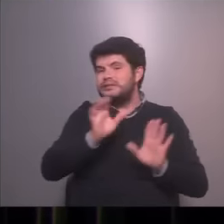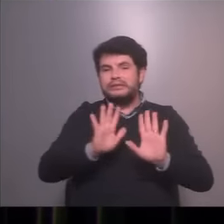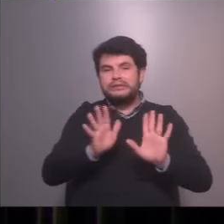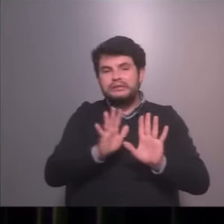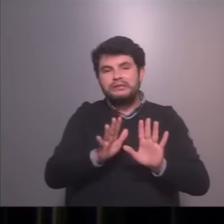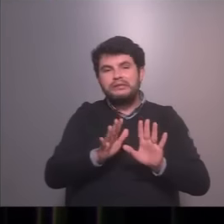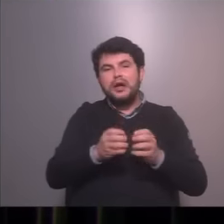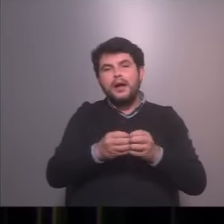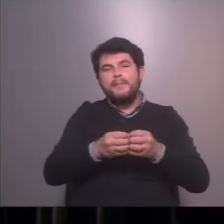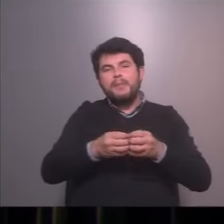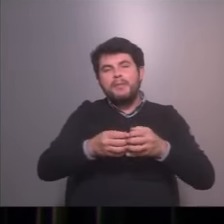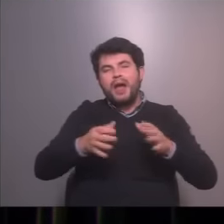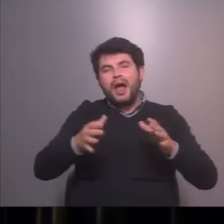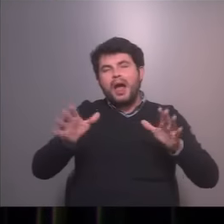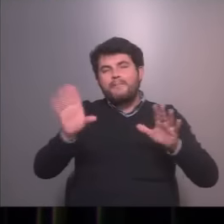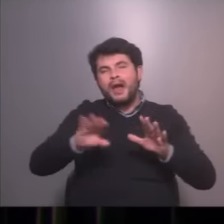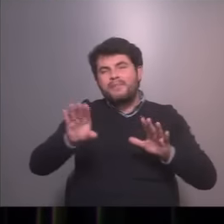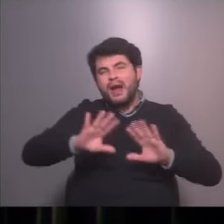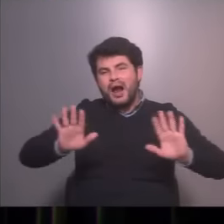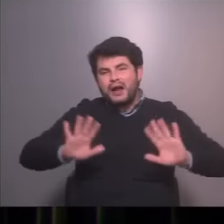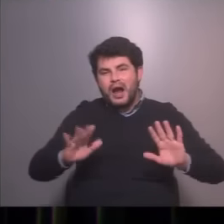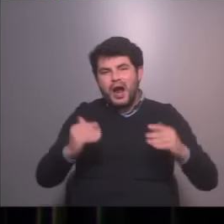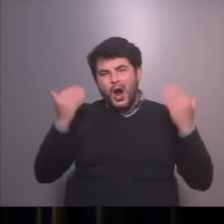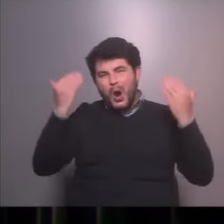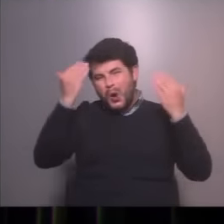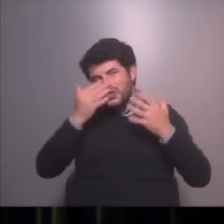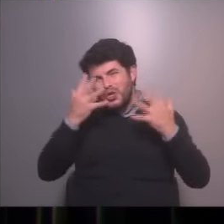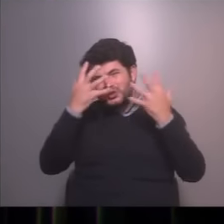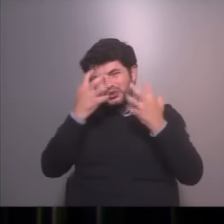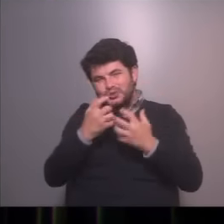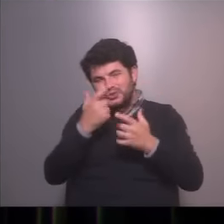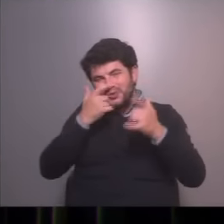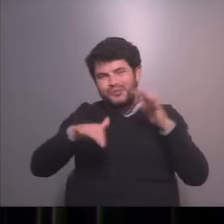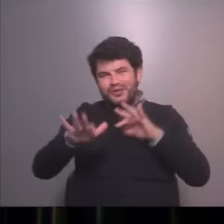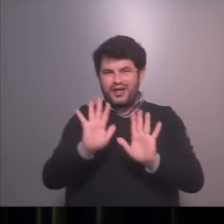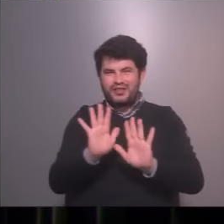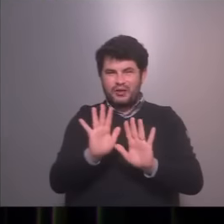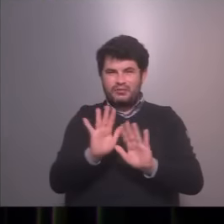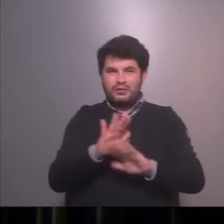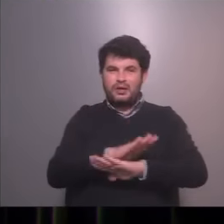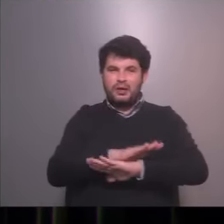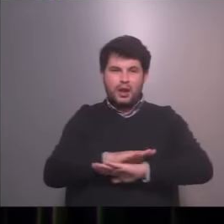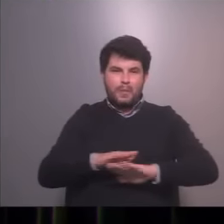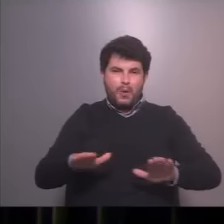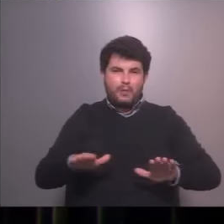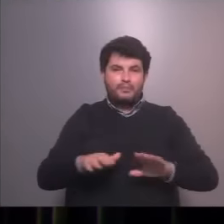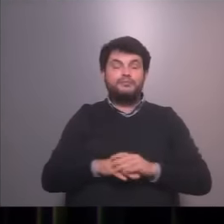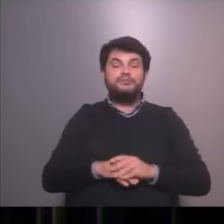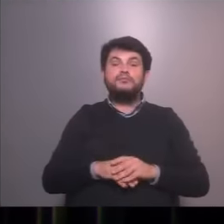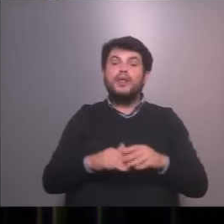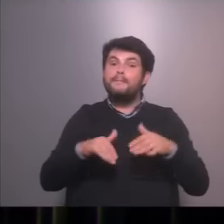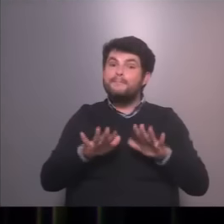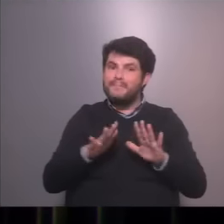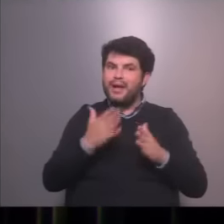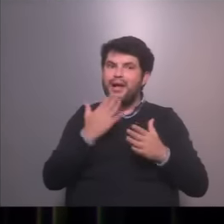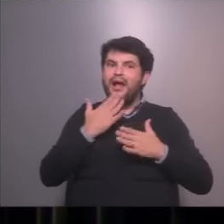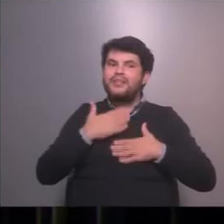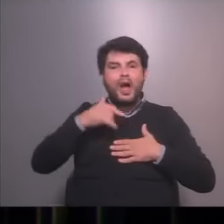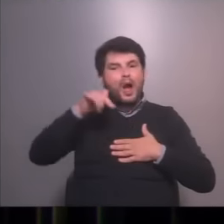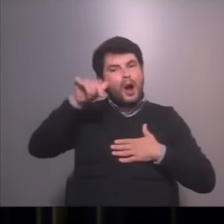suplicar à Virgem de Fátima que não permita que se adense ainda mais